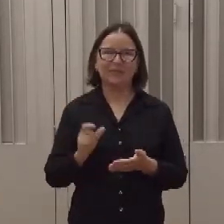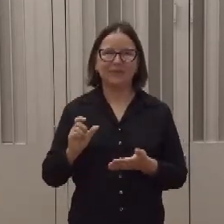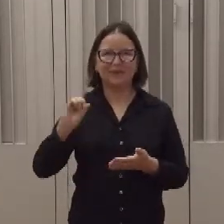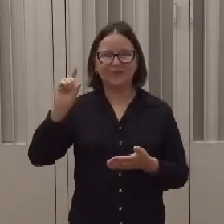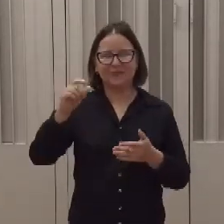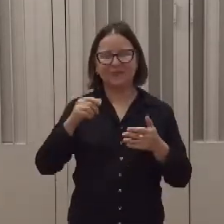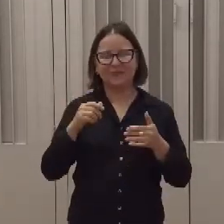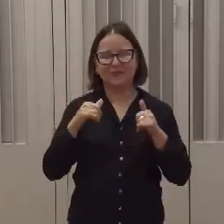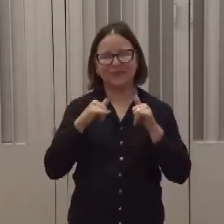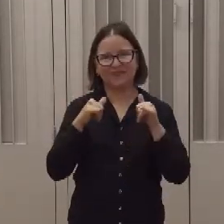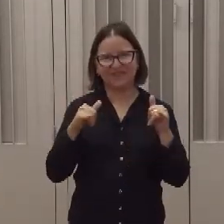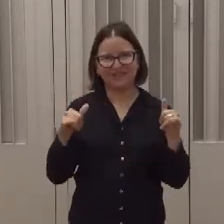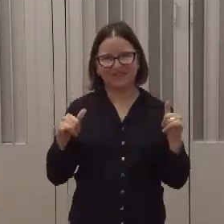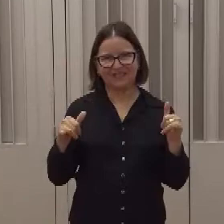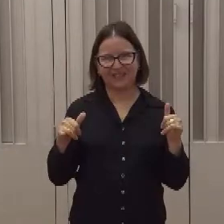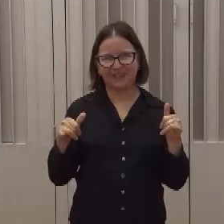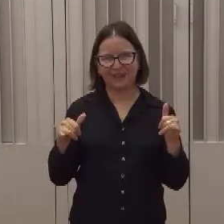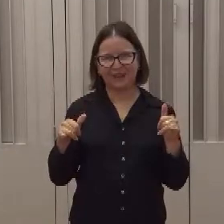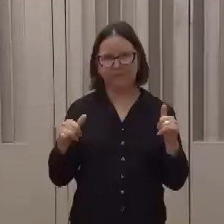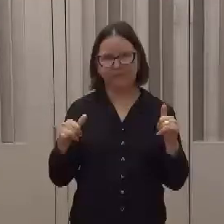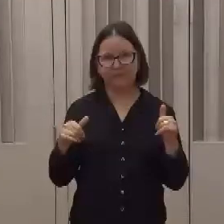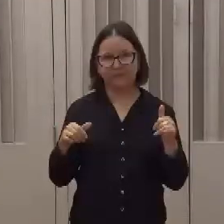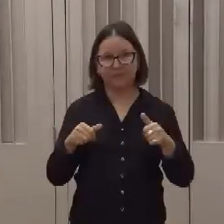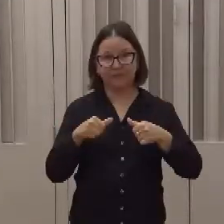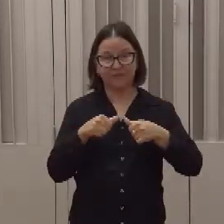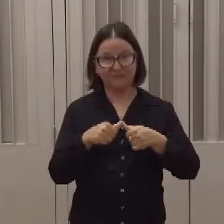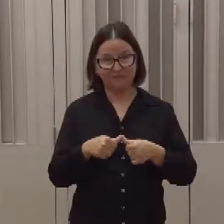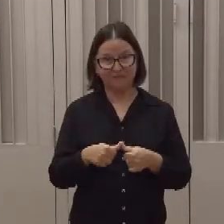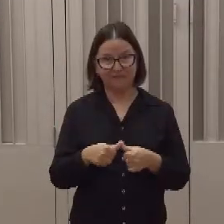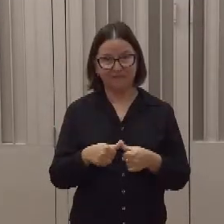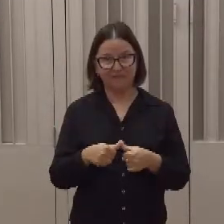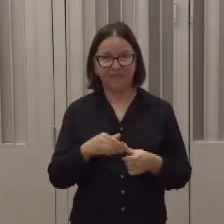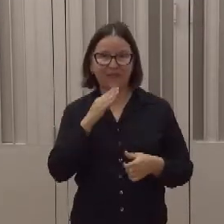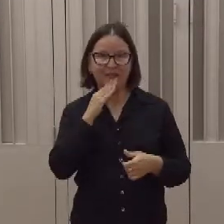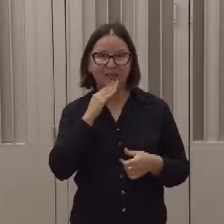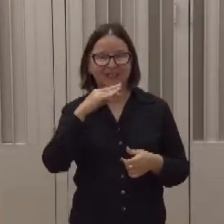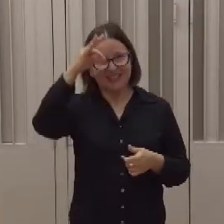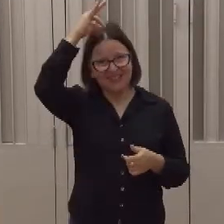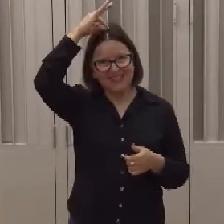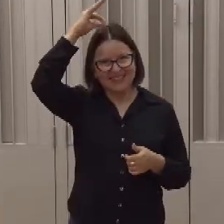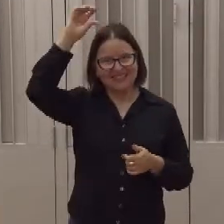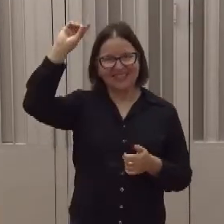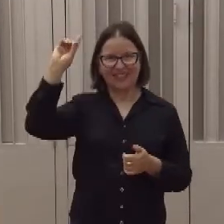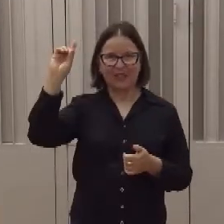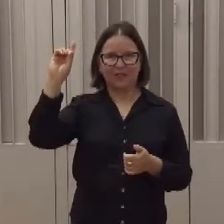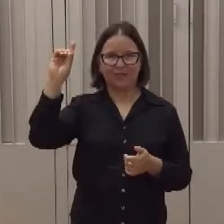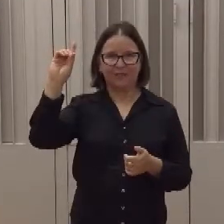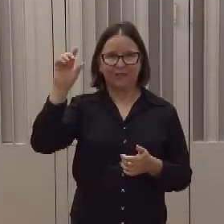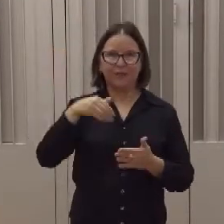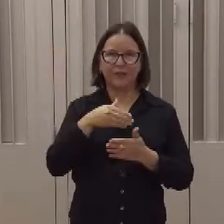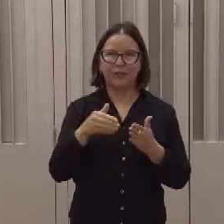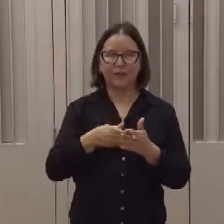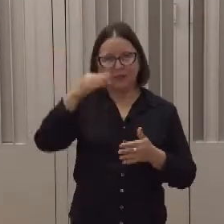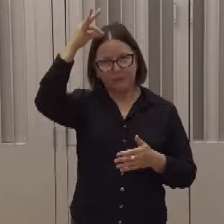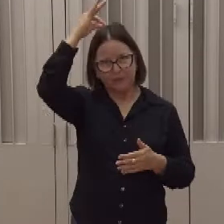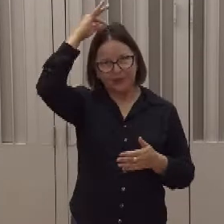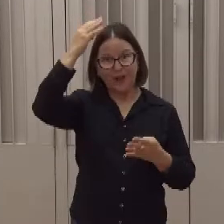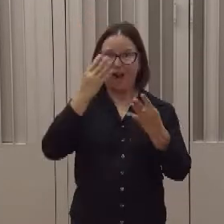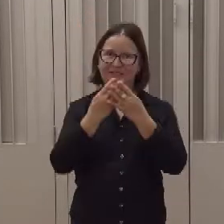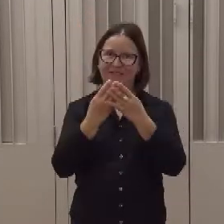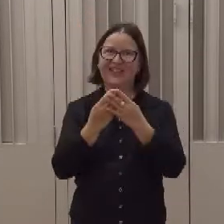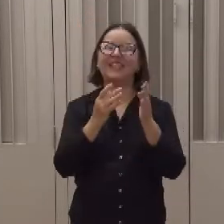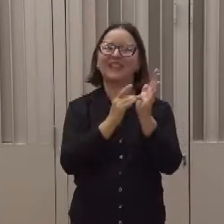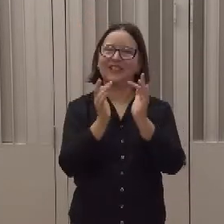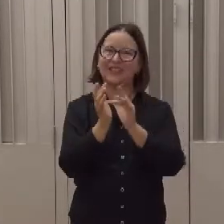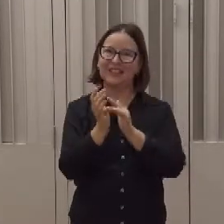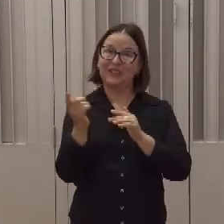seguinte: Nisto reconheceis o Espírito de Deus. Todo espírito que confessa que Jesus